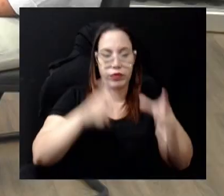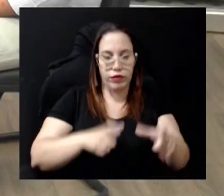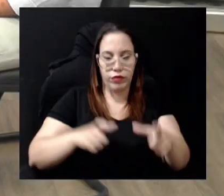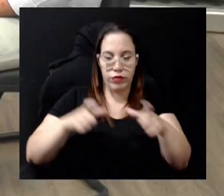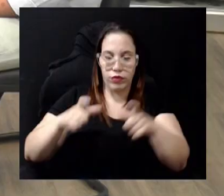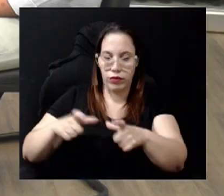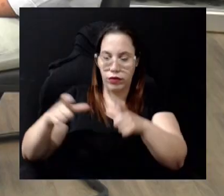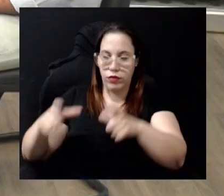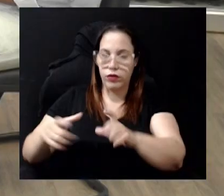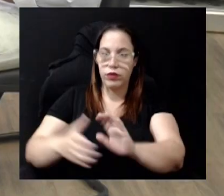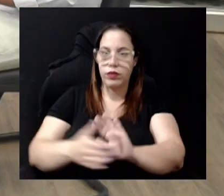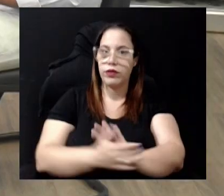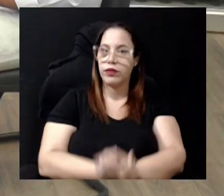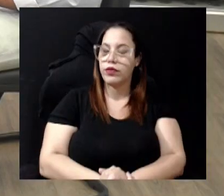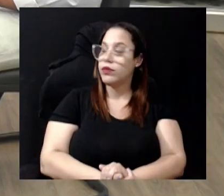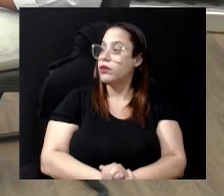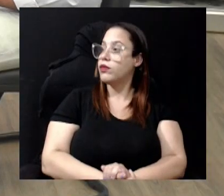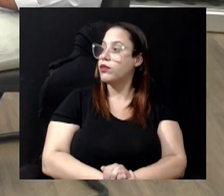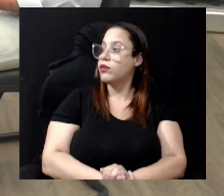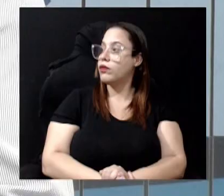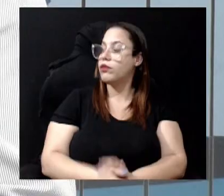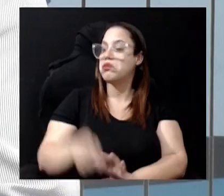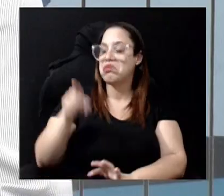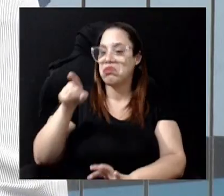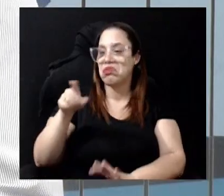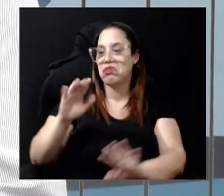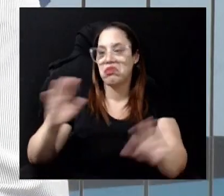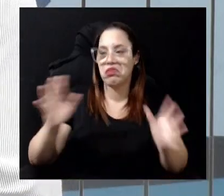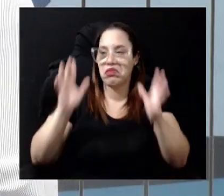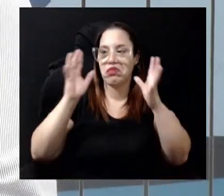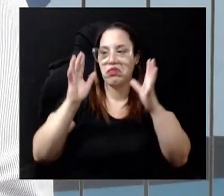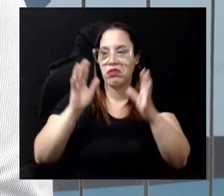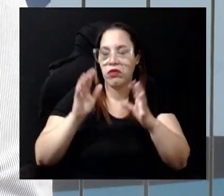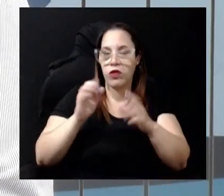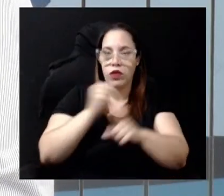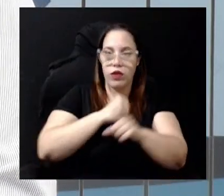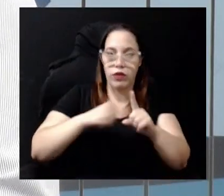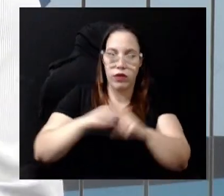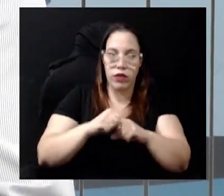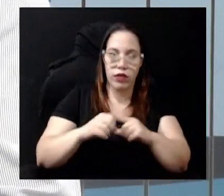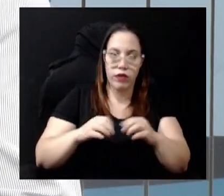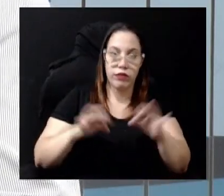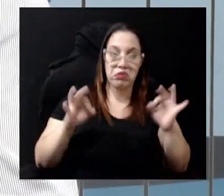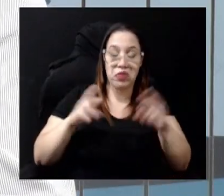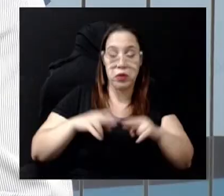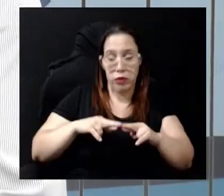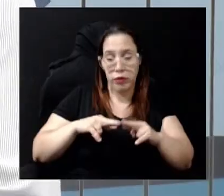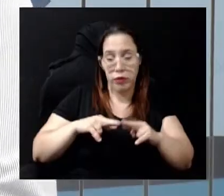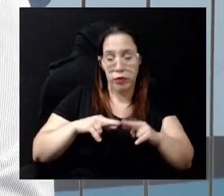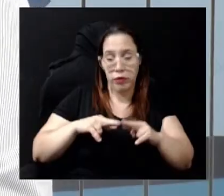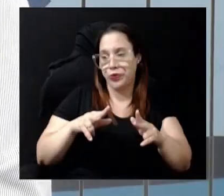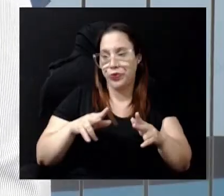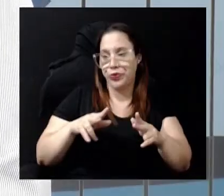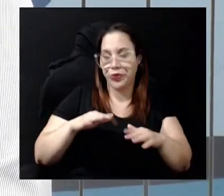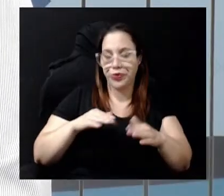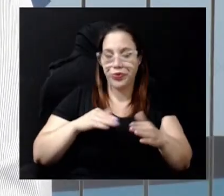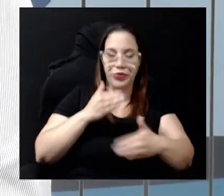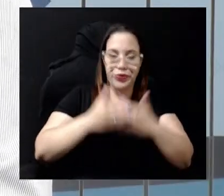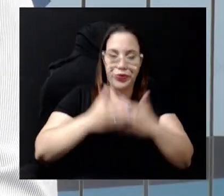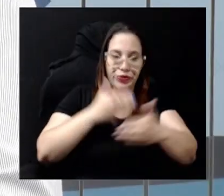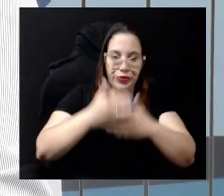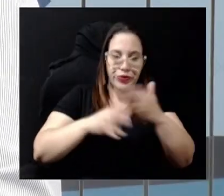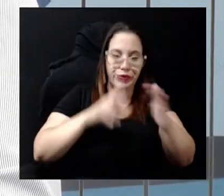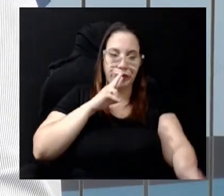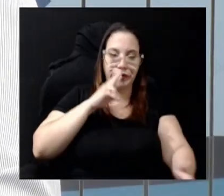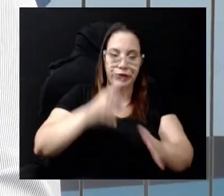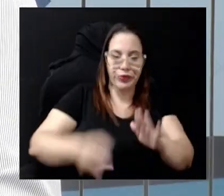né? E isso promove uma dinâmica socioprodutiva bastante diferente. Isso gera resultados na economia com impactos